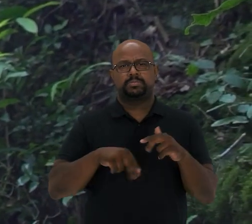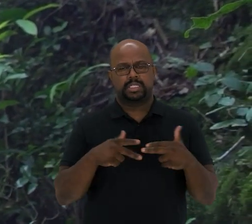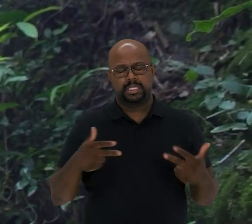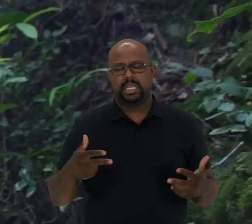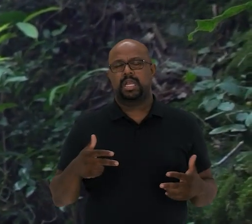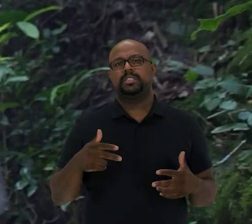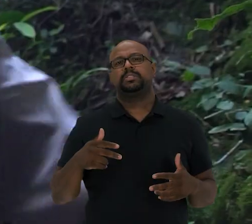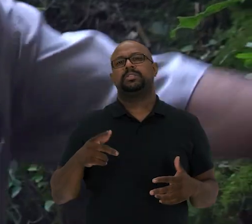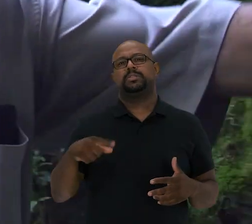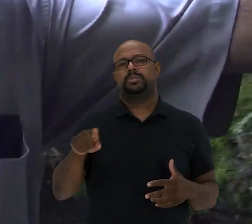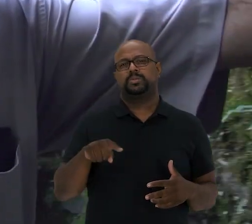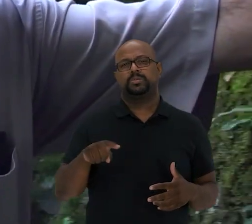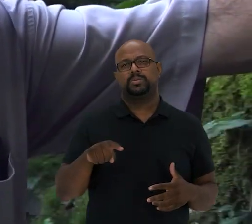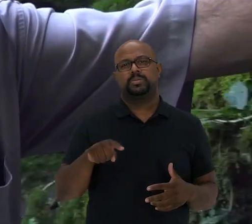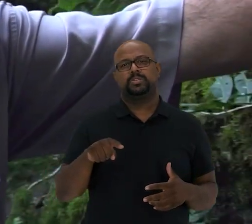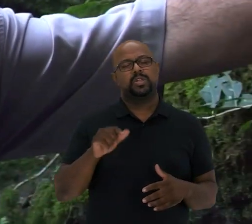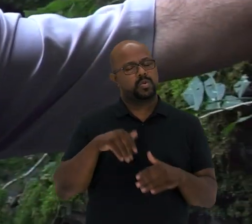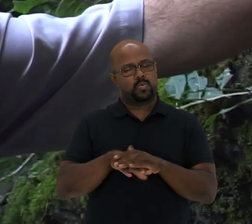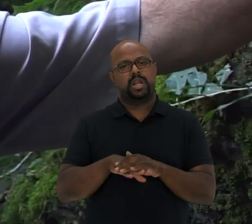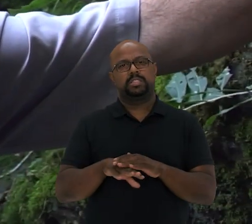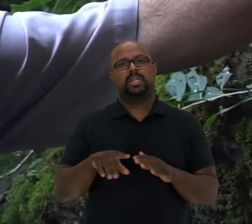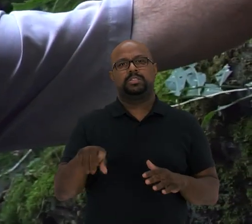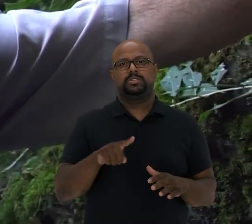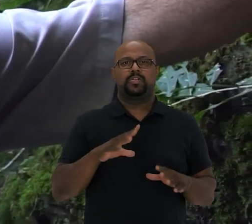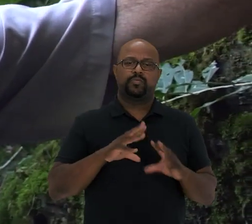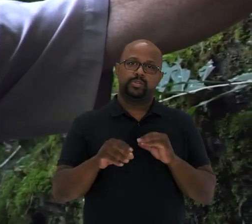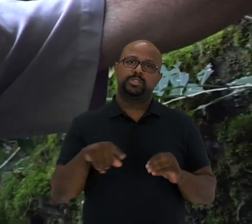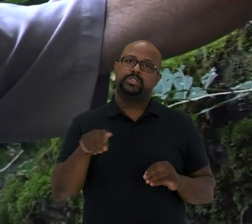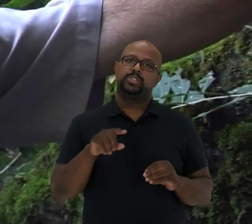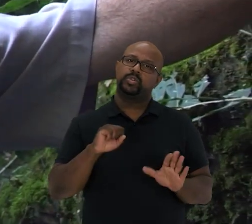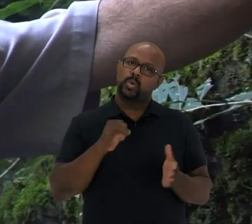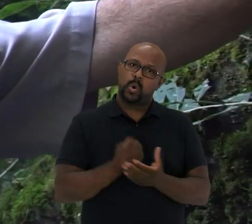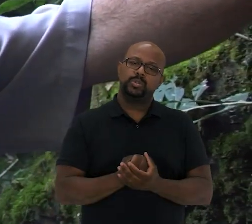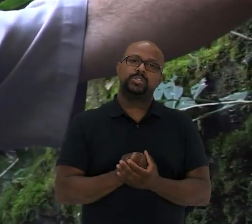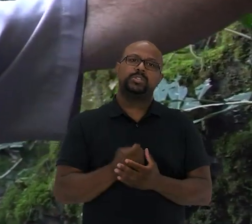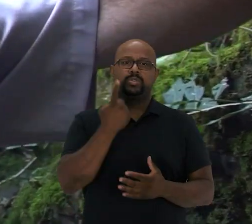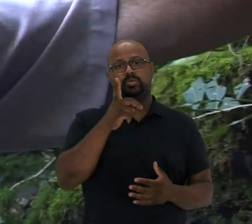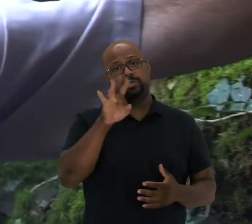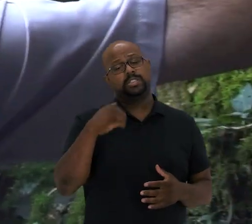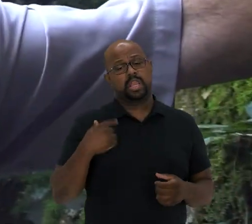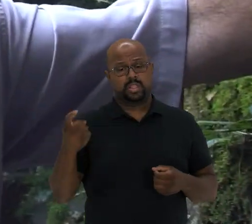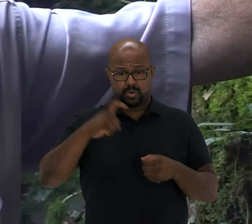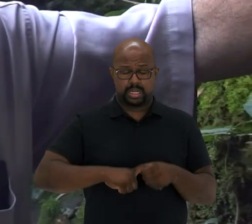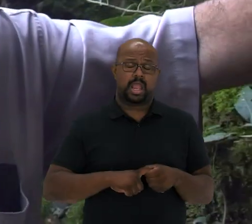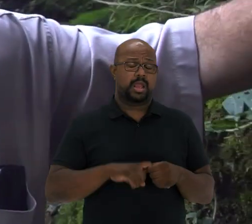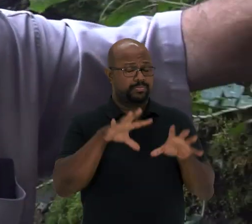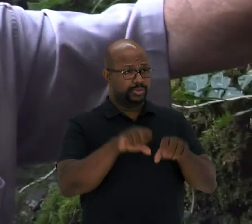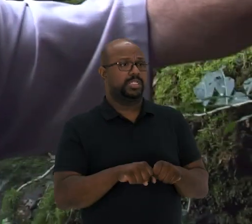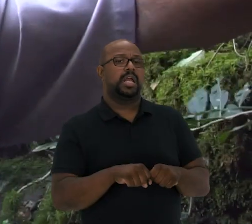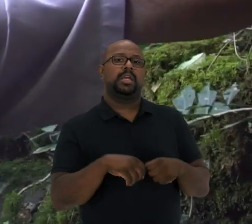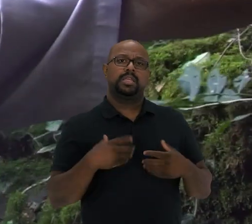os materiais, o que os jesuítas guardavam, né? Fugindo, escondia com a intenção de um dia retornar,